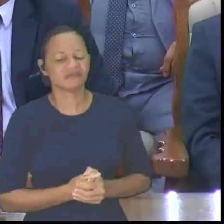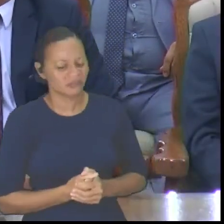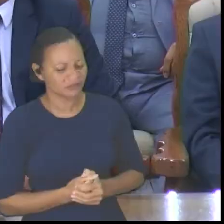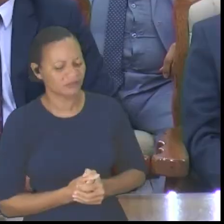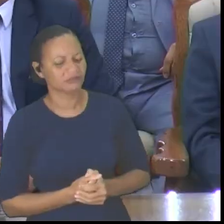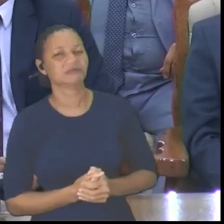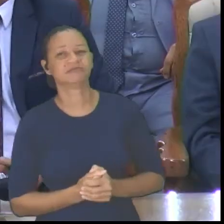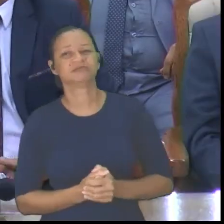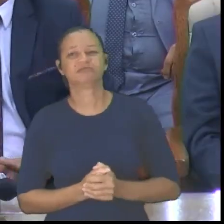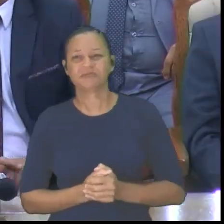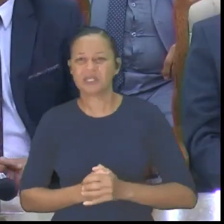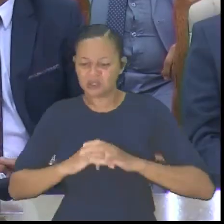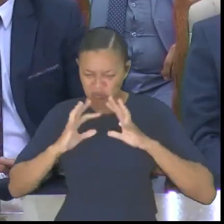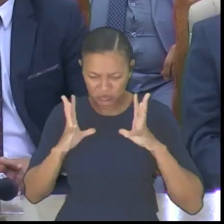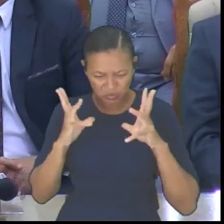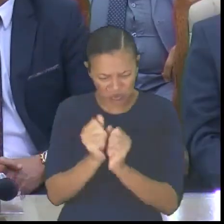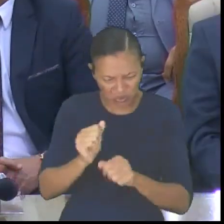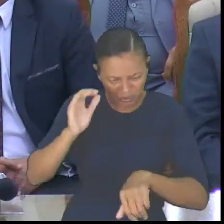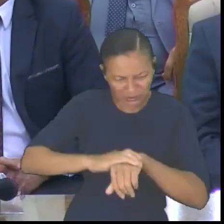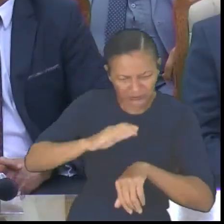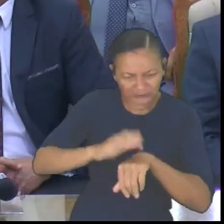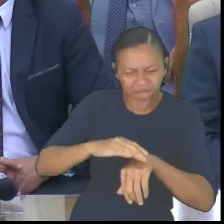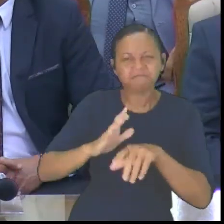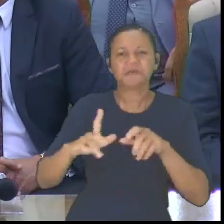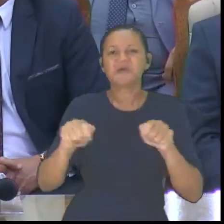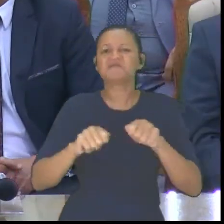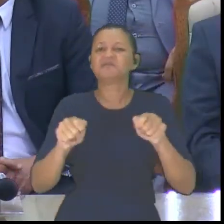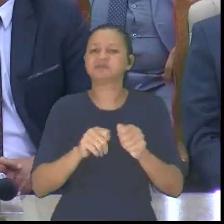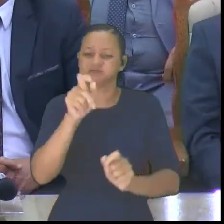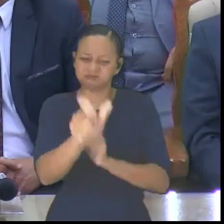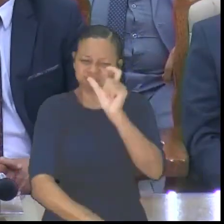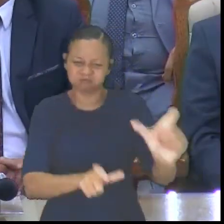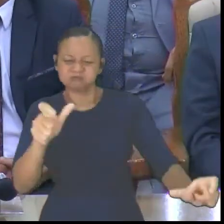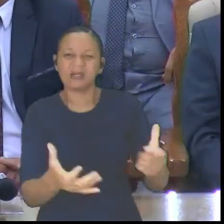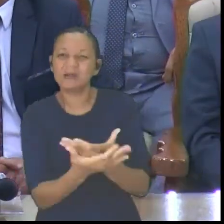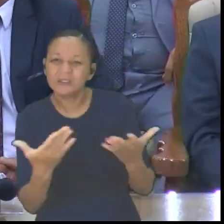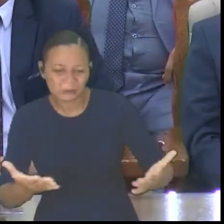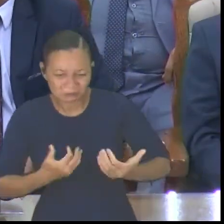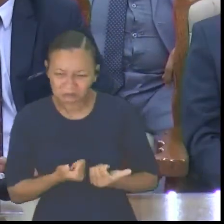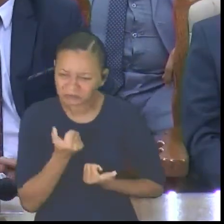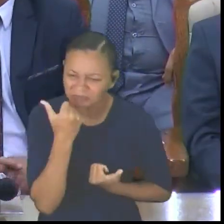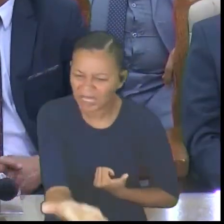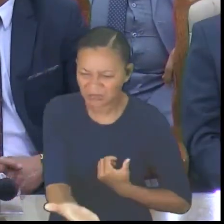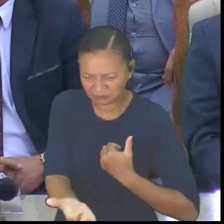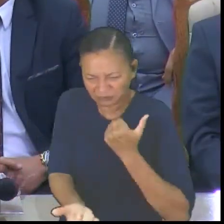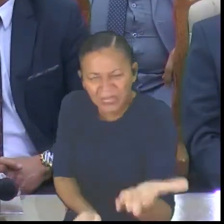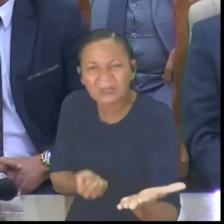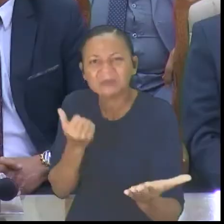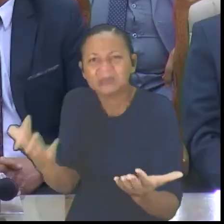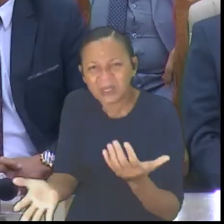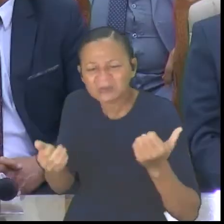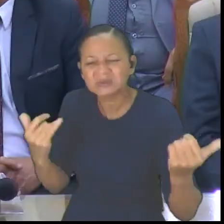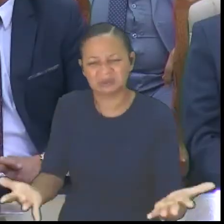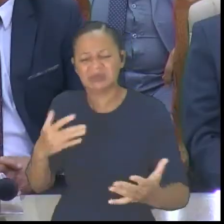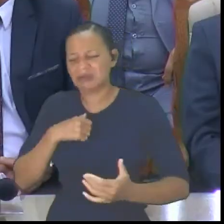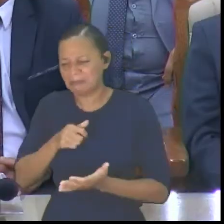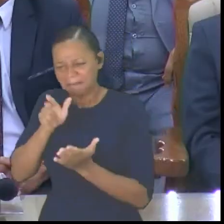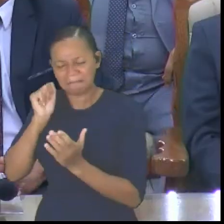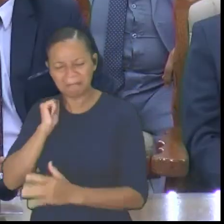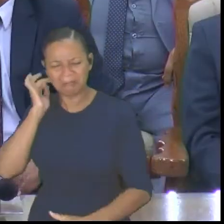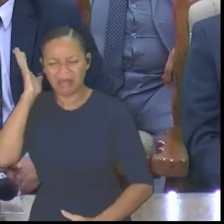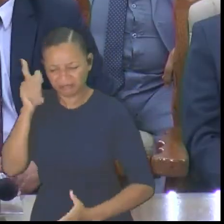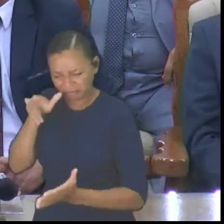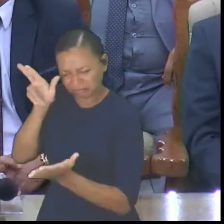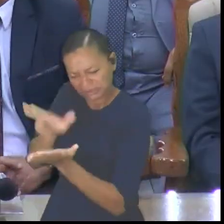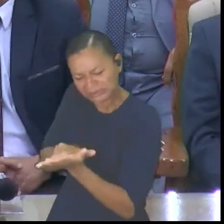Deus. Tudo que você faz pelas pessoas, tudo que você entrega por alguém, as noites de sono que